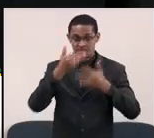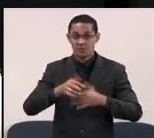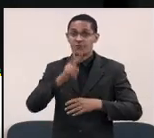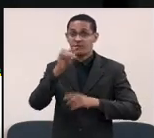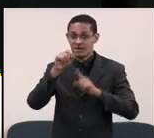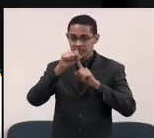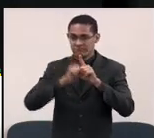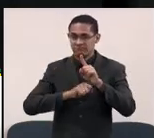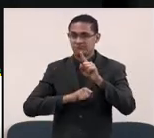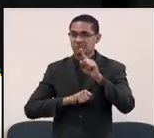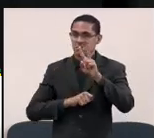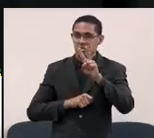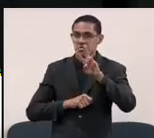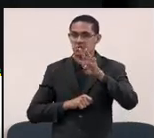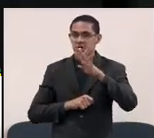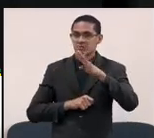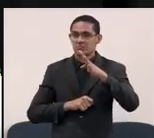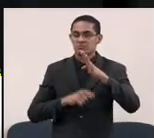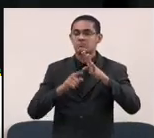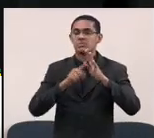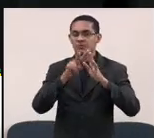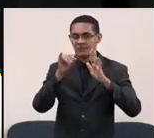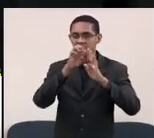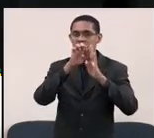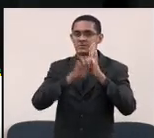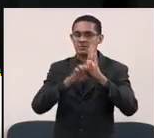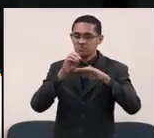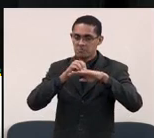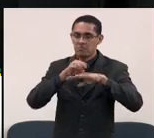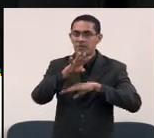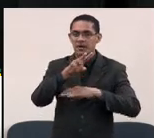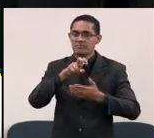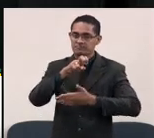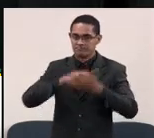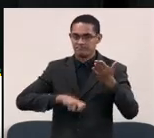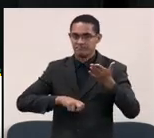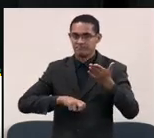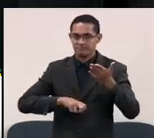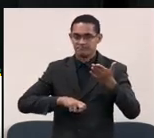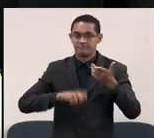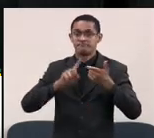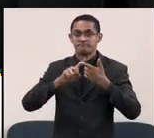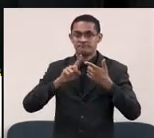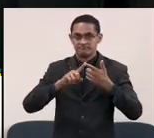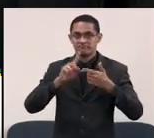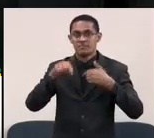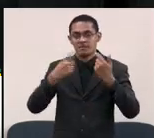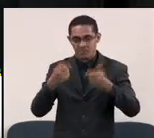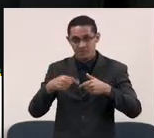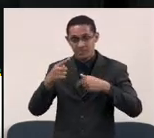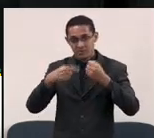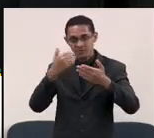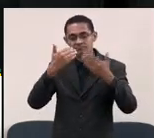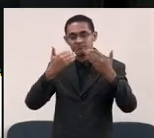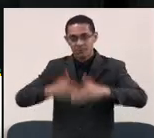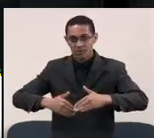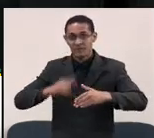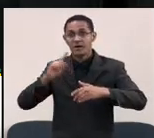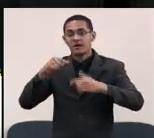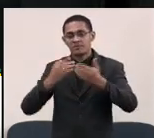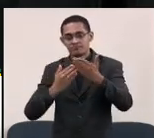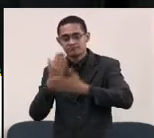estará homologando esse processo e chamando os vencedores, já que nós